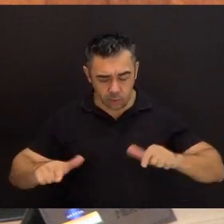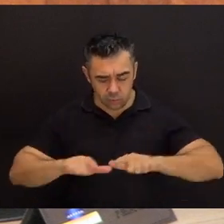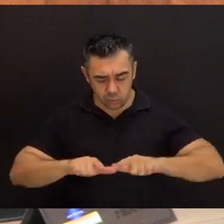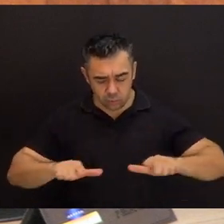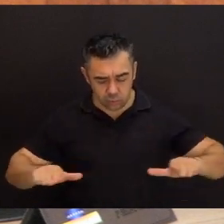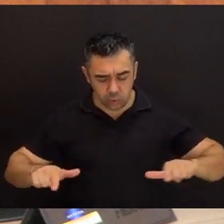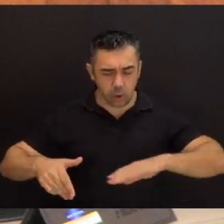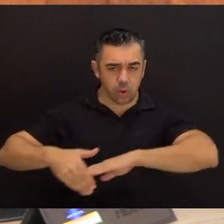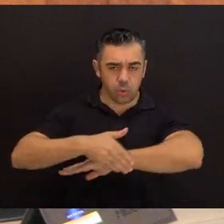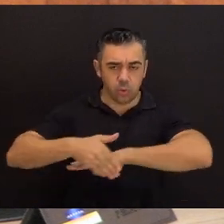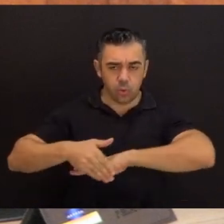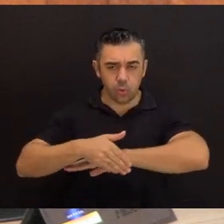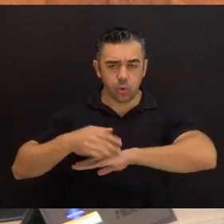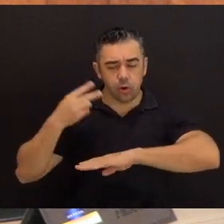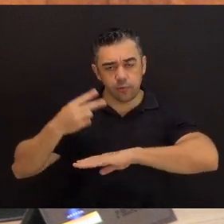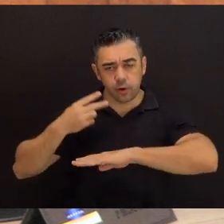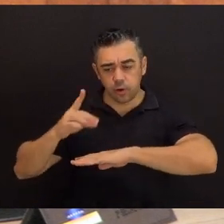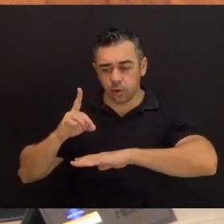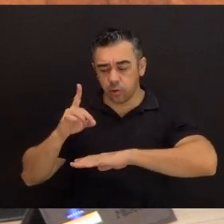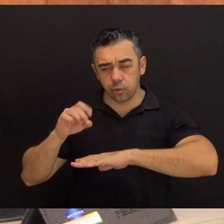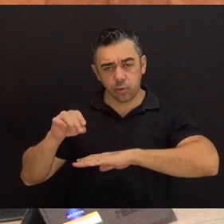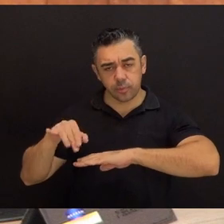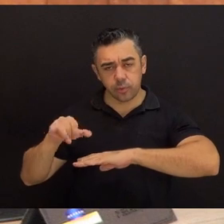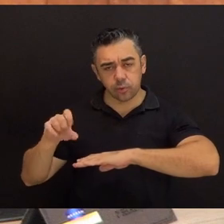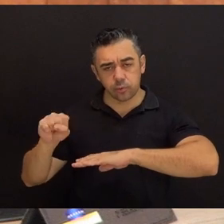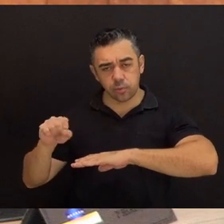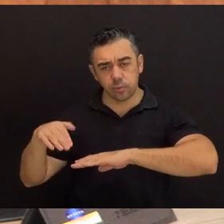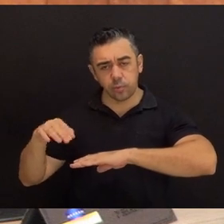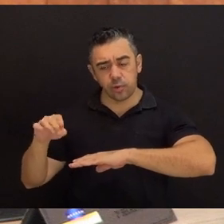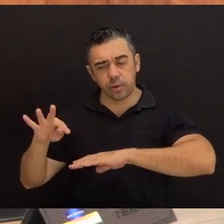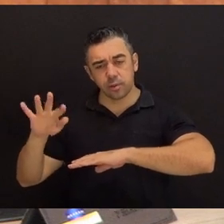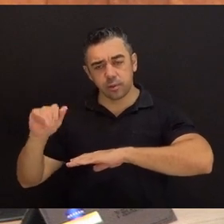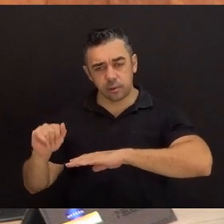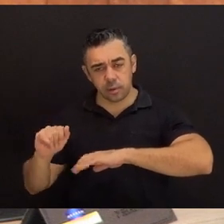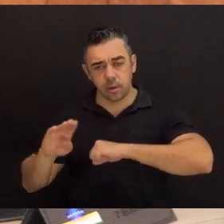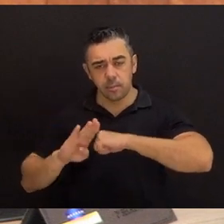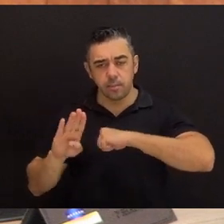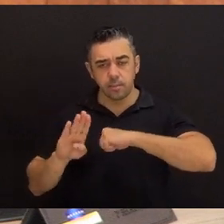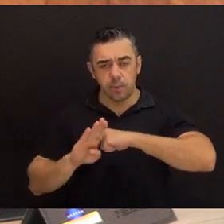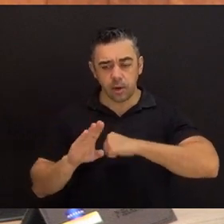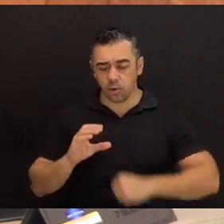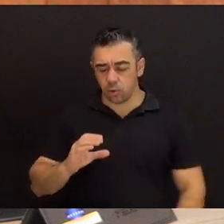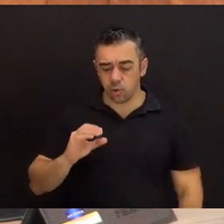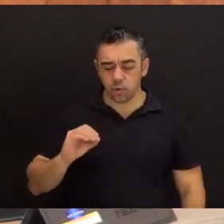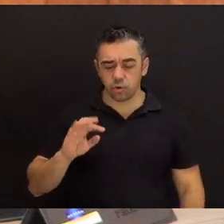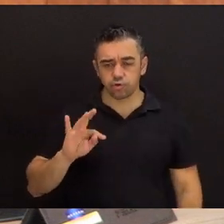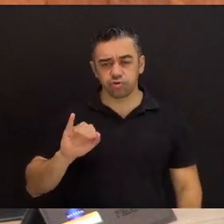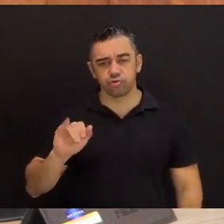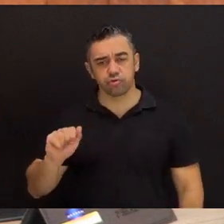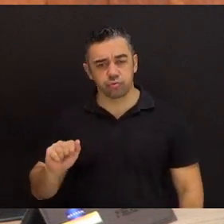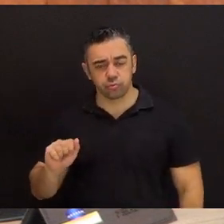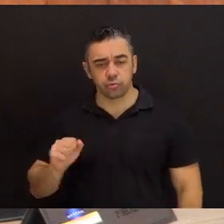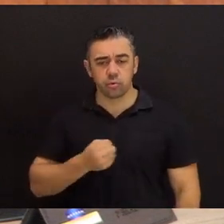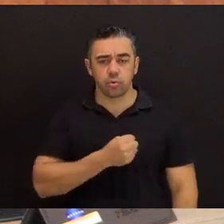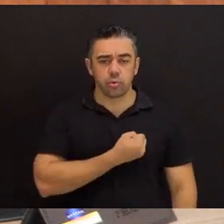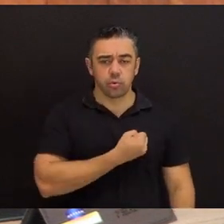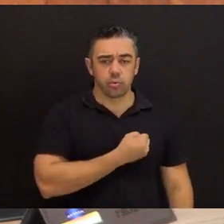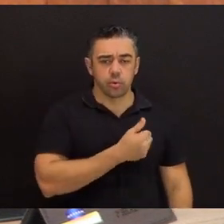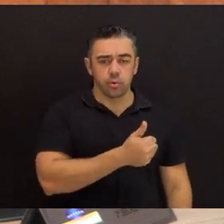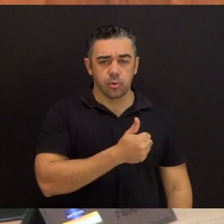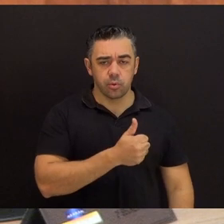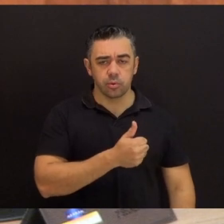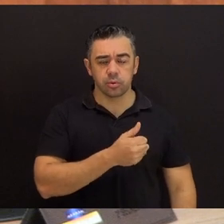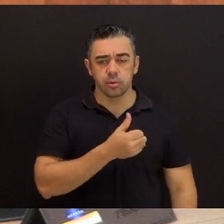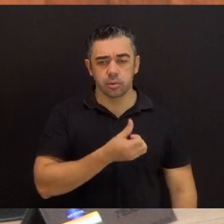Vereador Domingos bevenuto moleta no bairro Cotia indicação de número 11 652